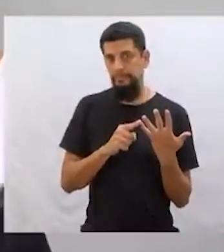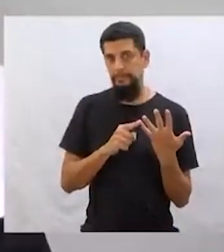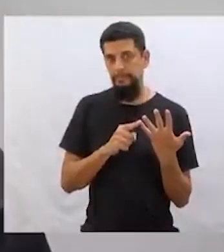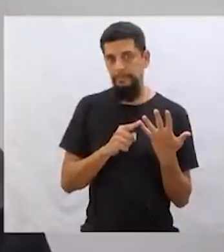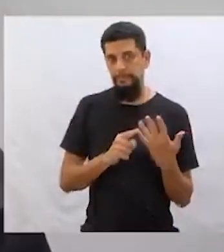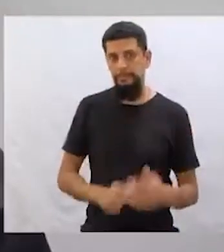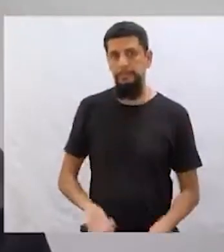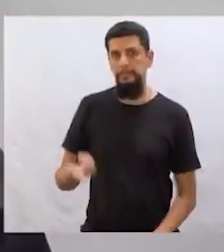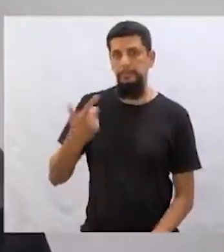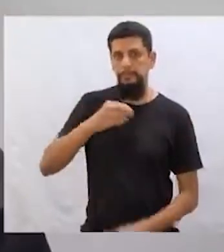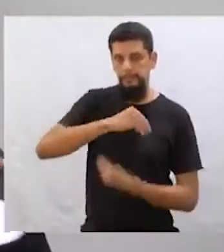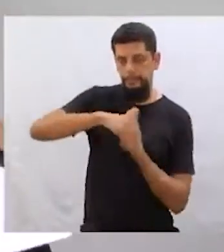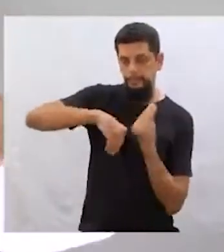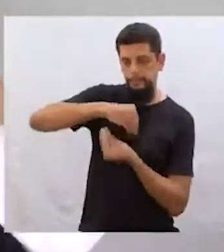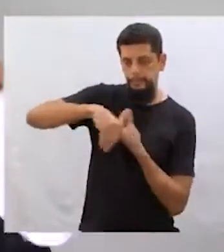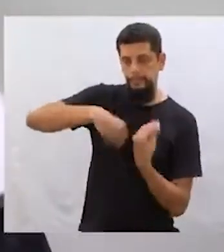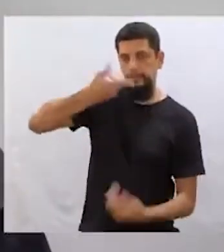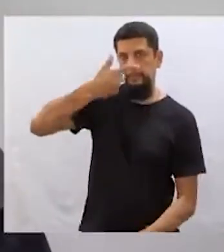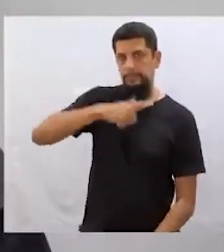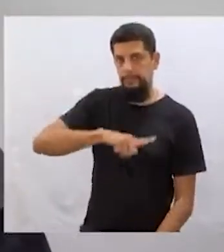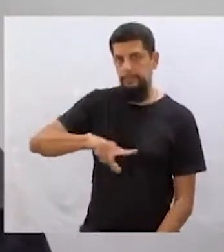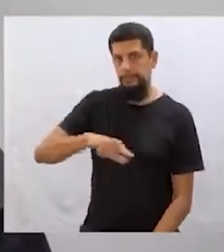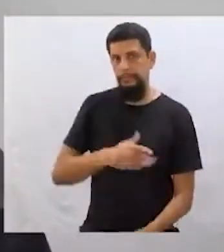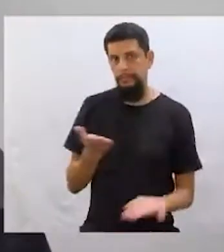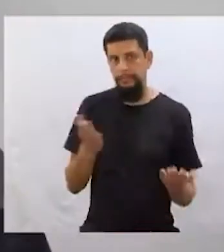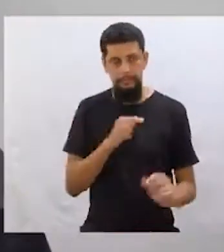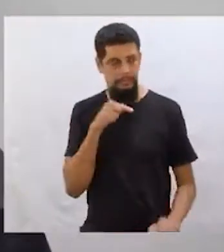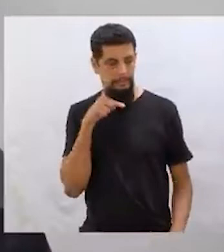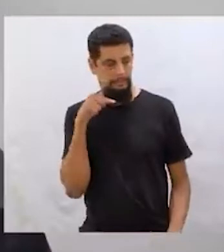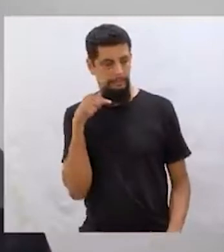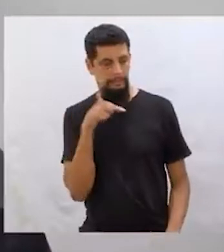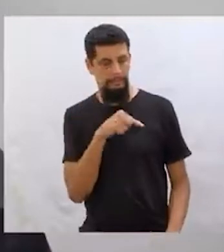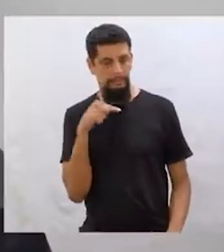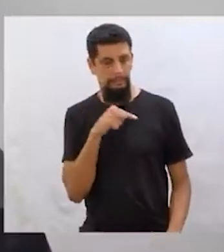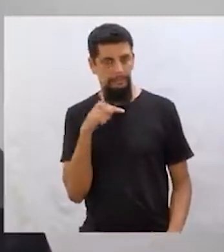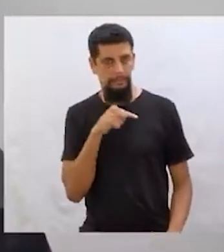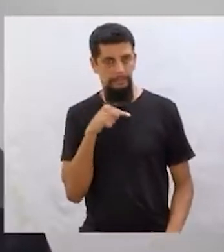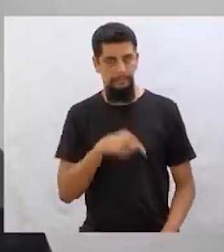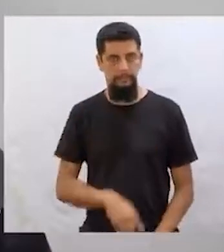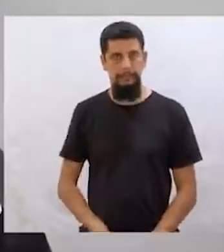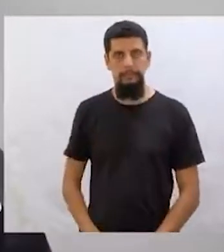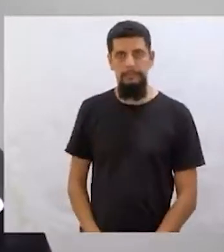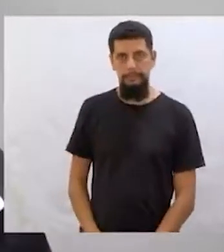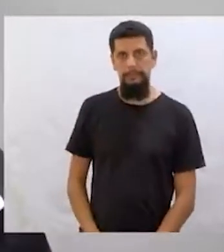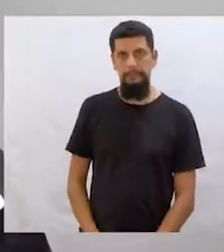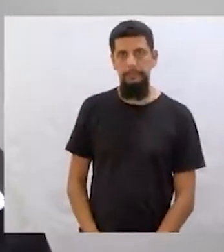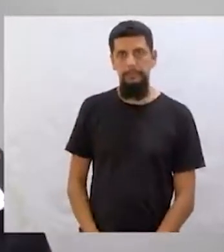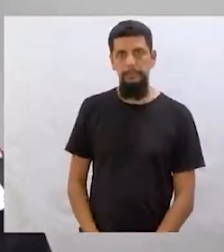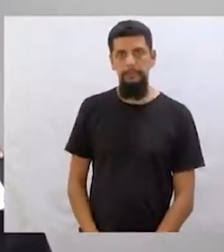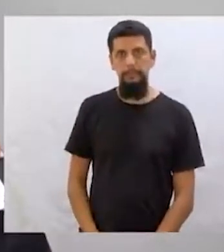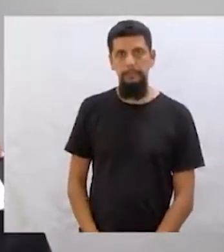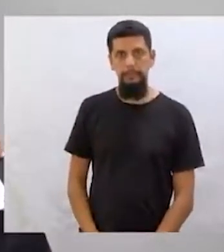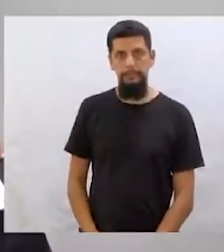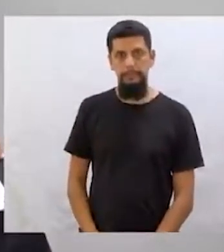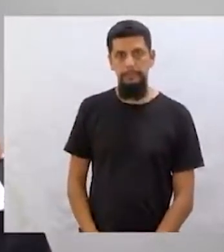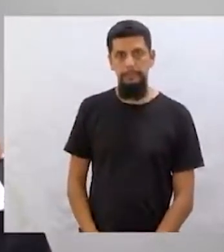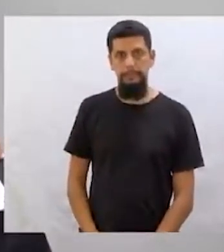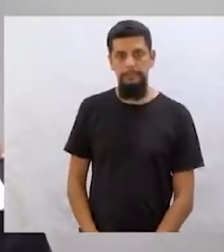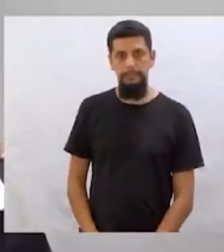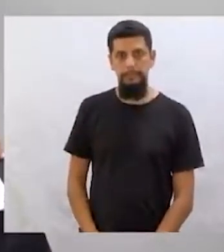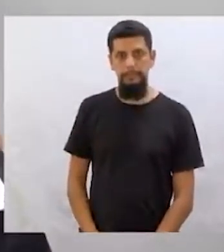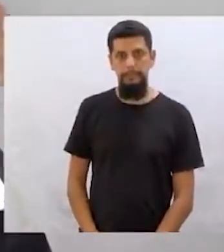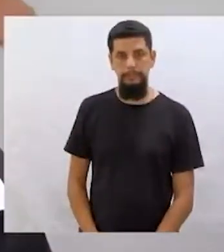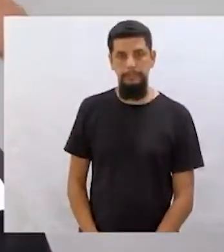dedos. Vamos misturar de novo. Que agora é sua vez, professora. Muito bem.